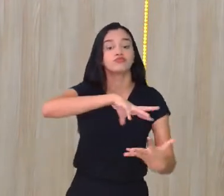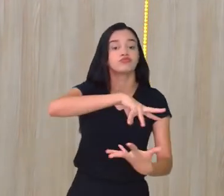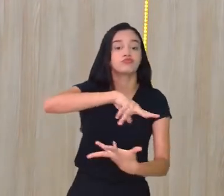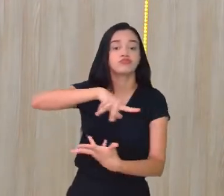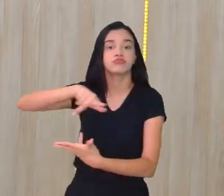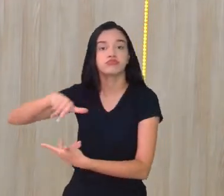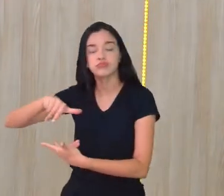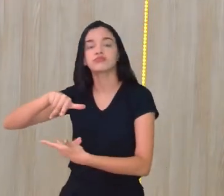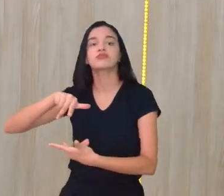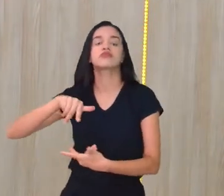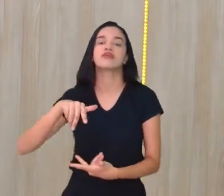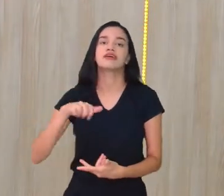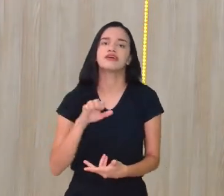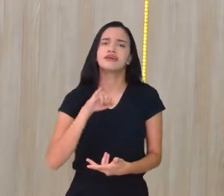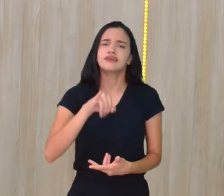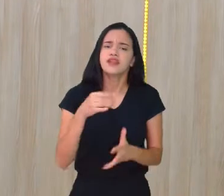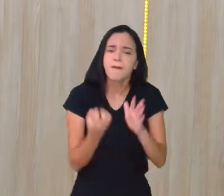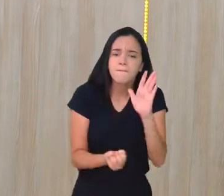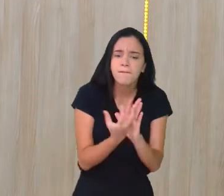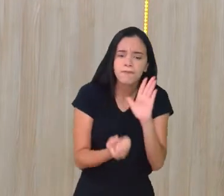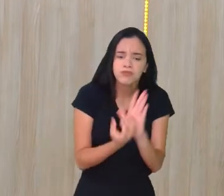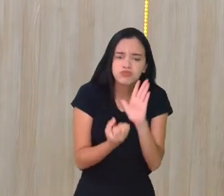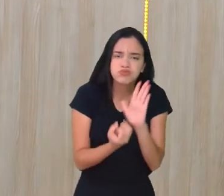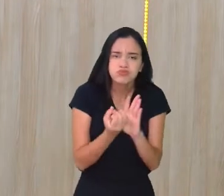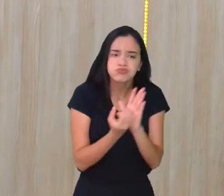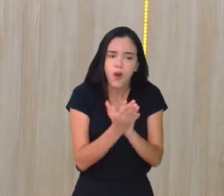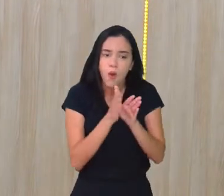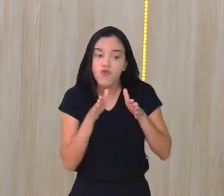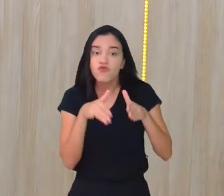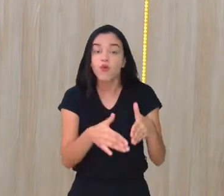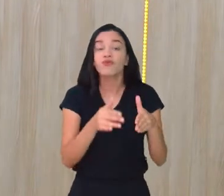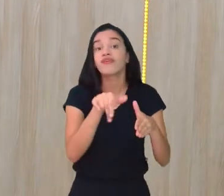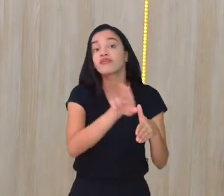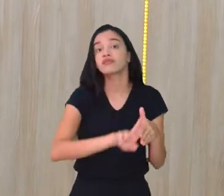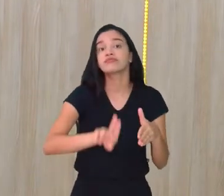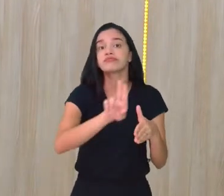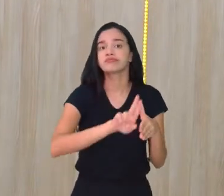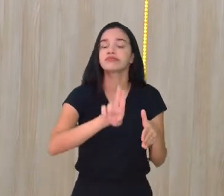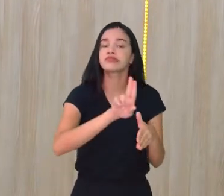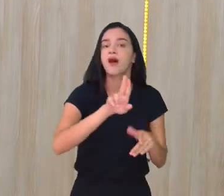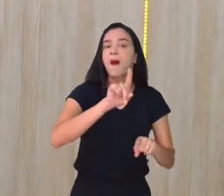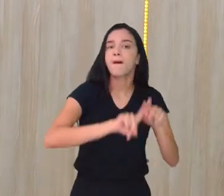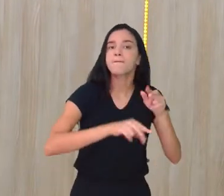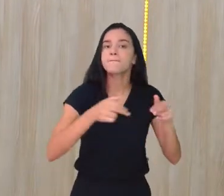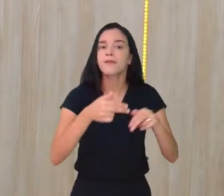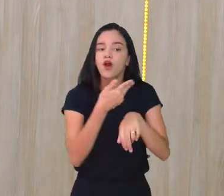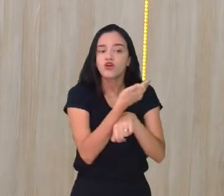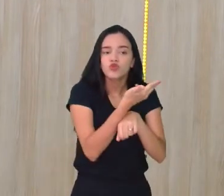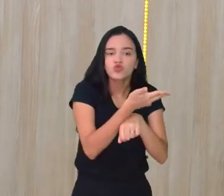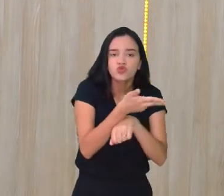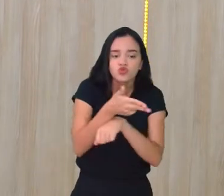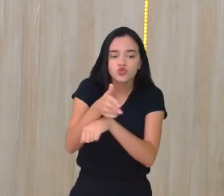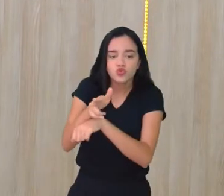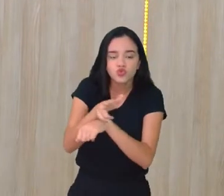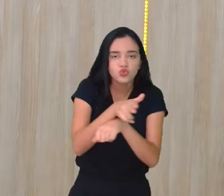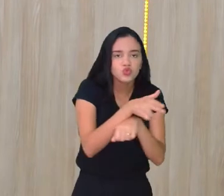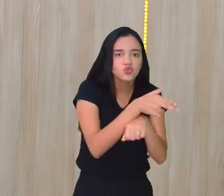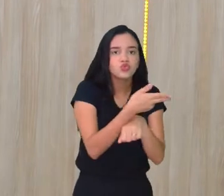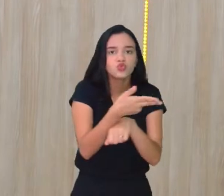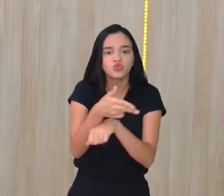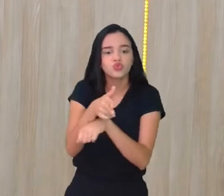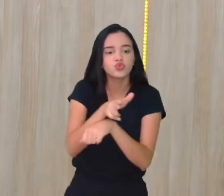está intensificando aquela produção, você vai utilizar produtos para que aqueles vegetais,